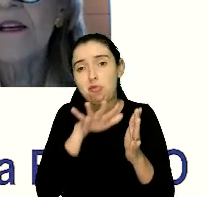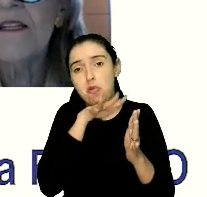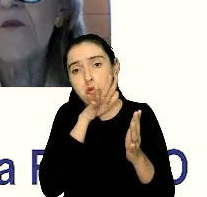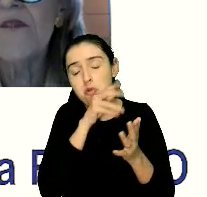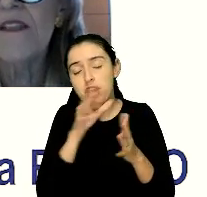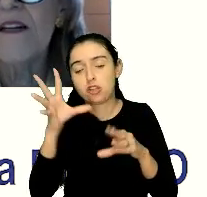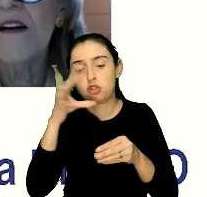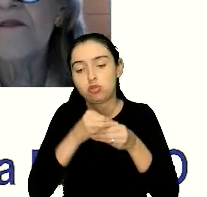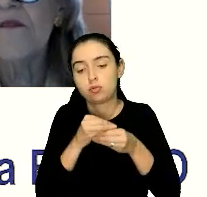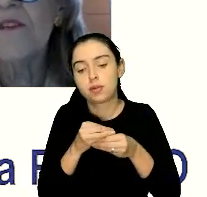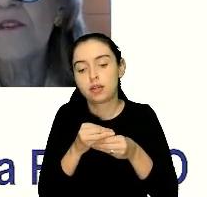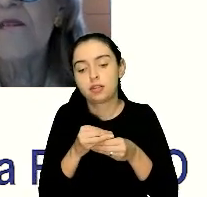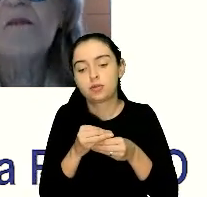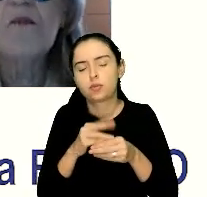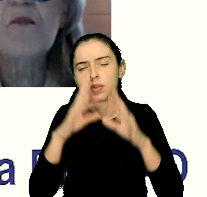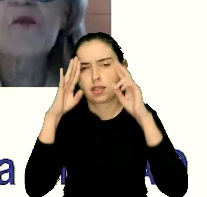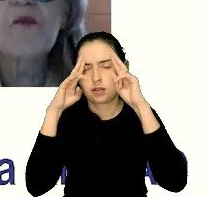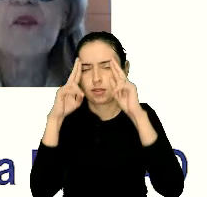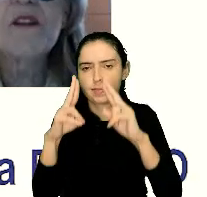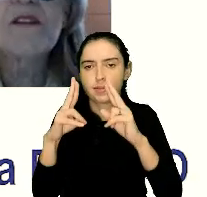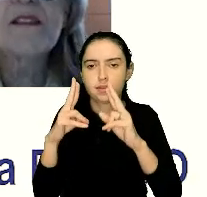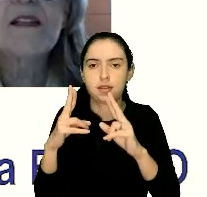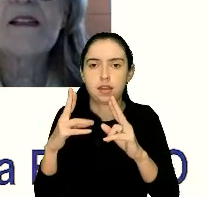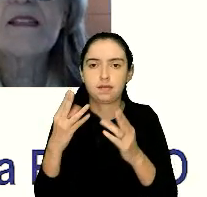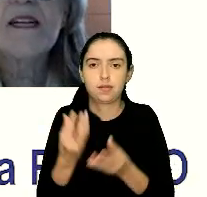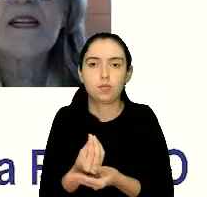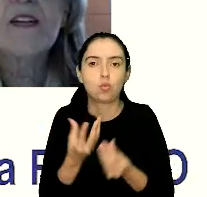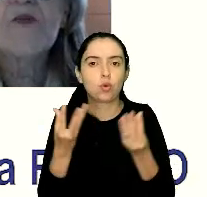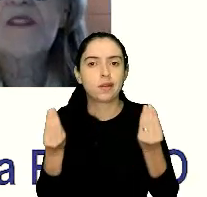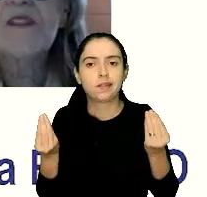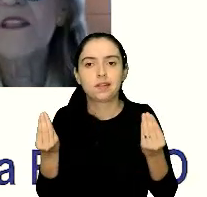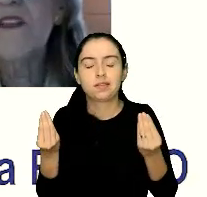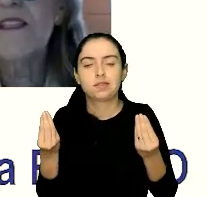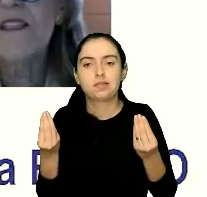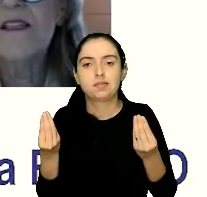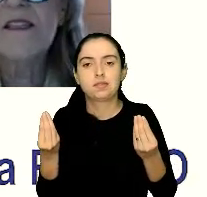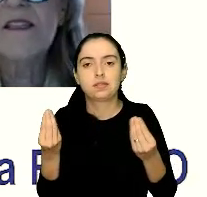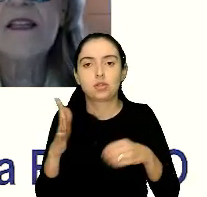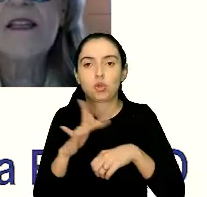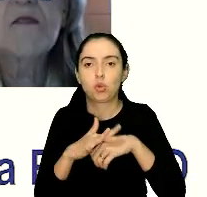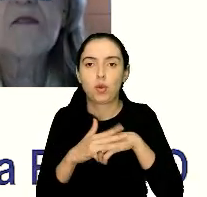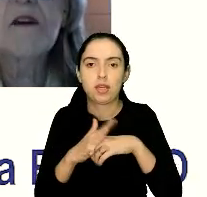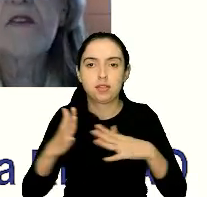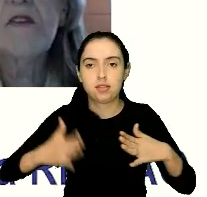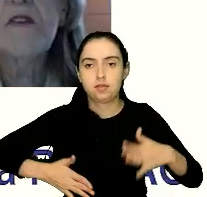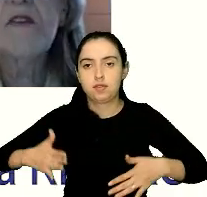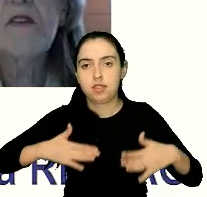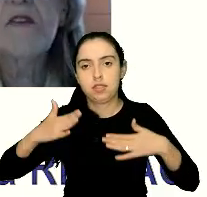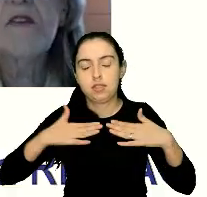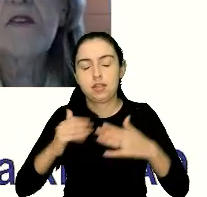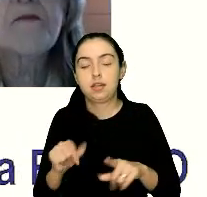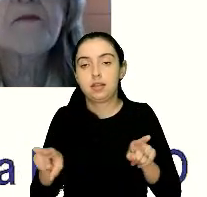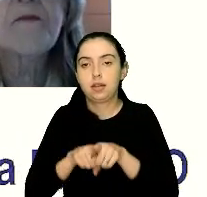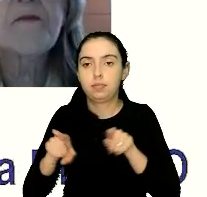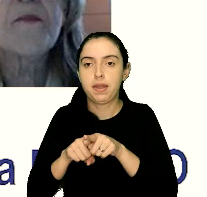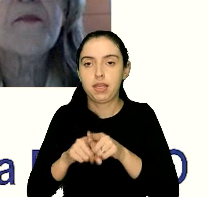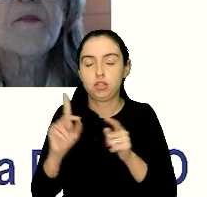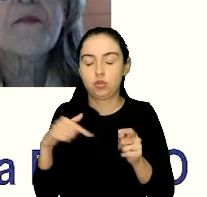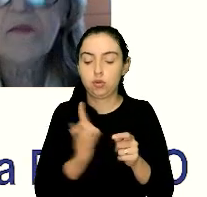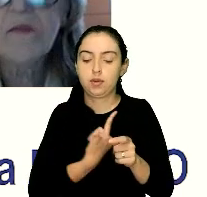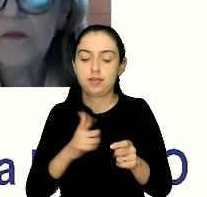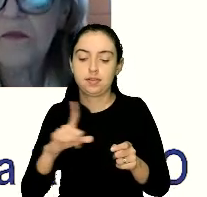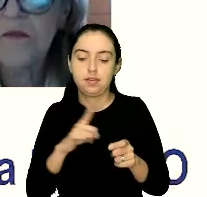né, ele é responsável aí por muitas das doenças físicas, né, também que nós temos.